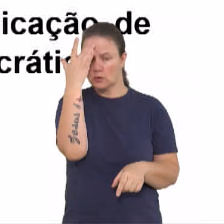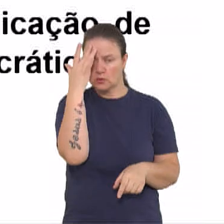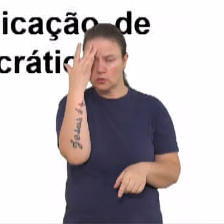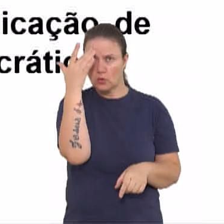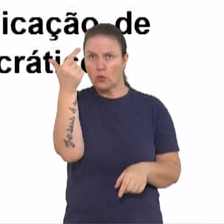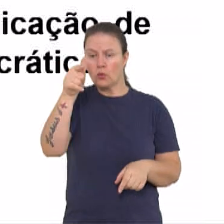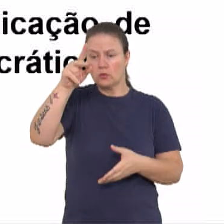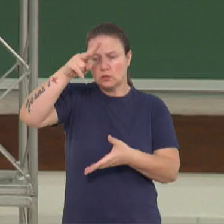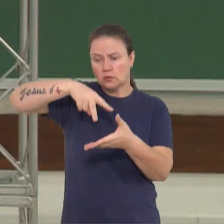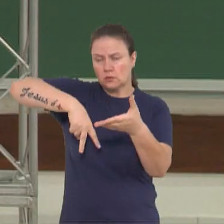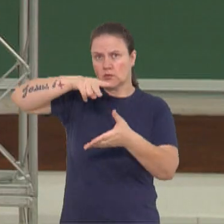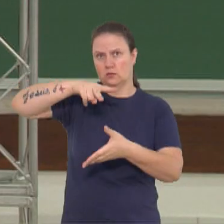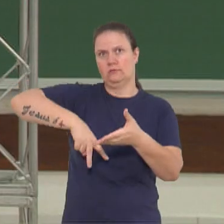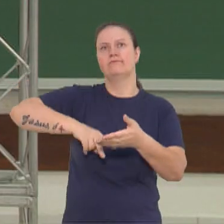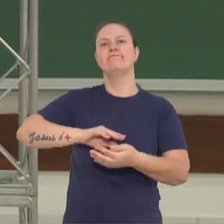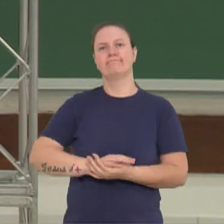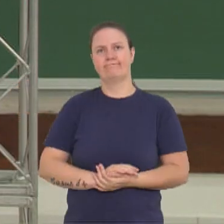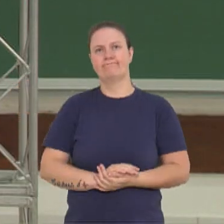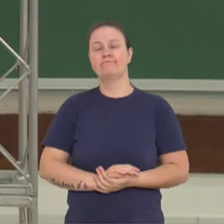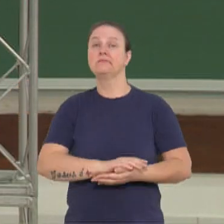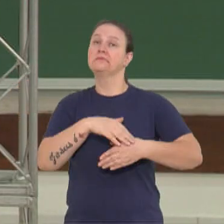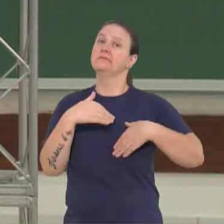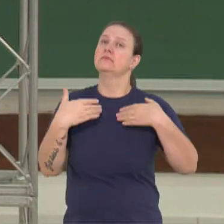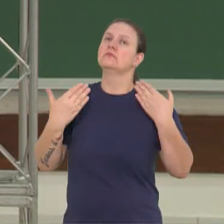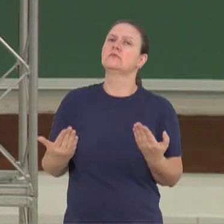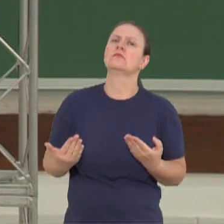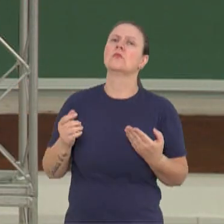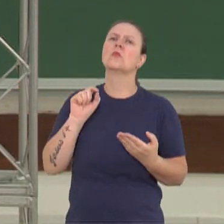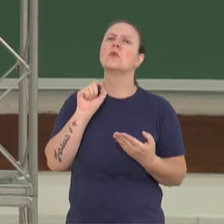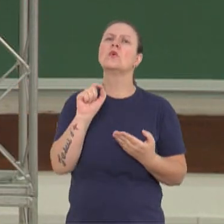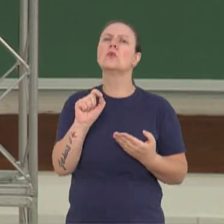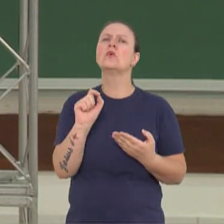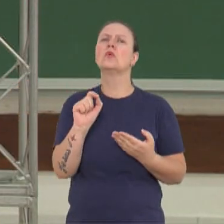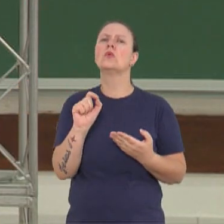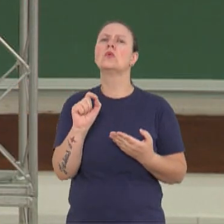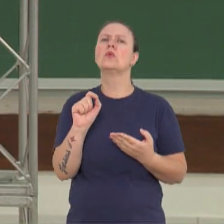outro. Ora, o que é